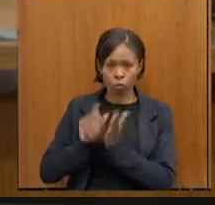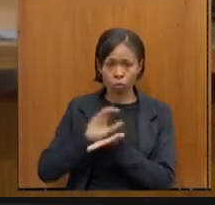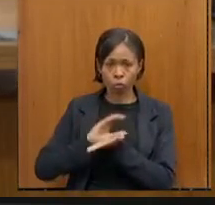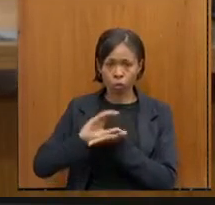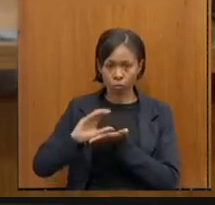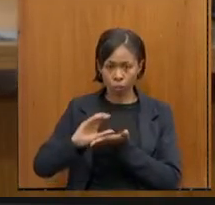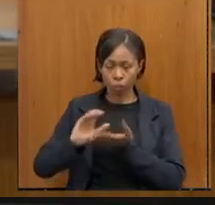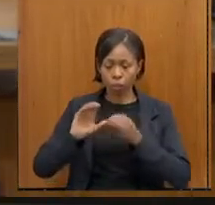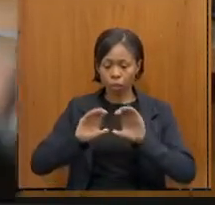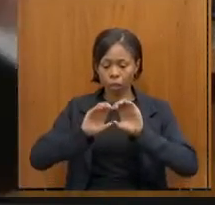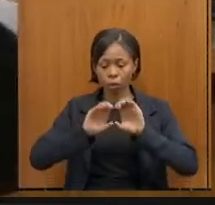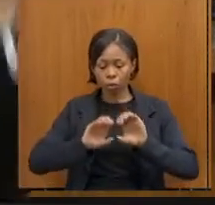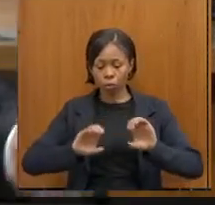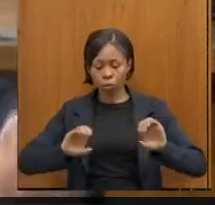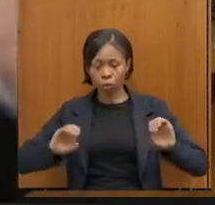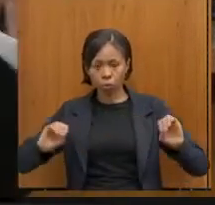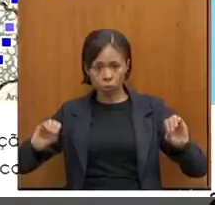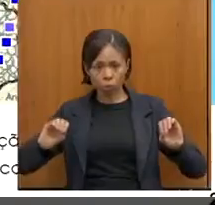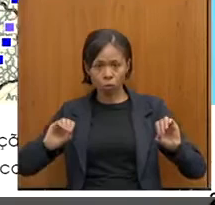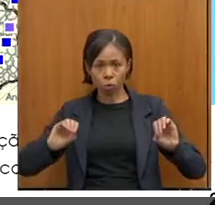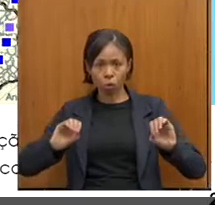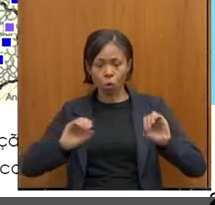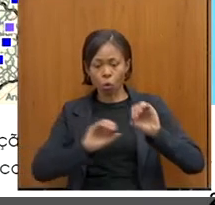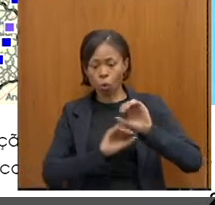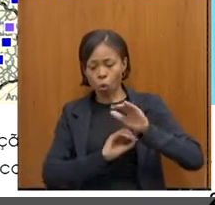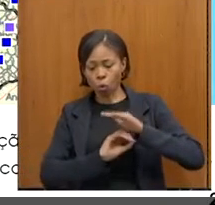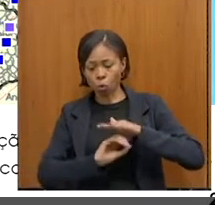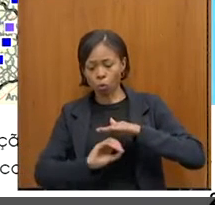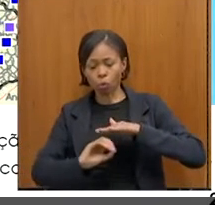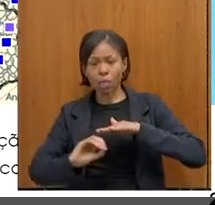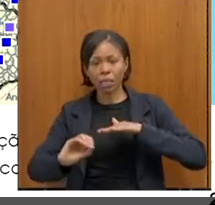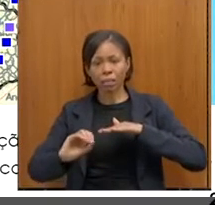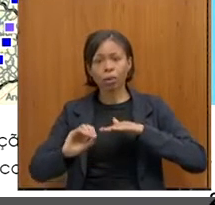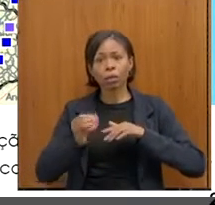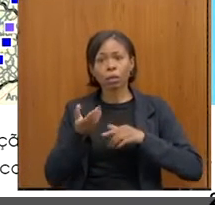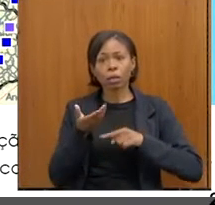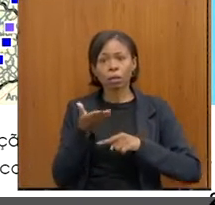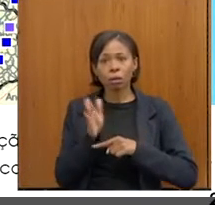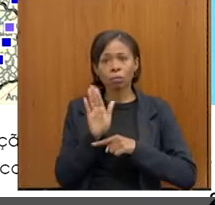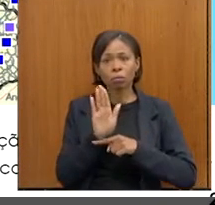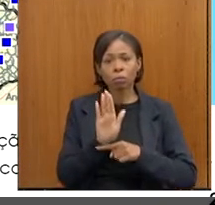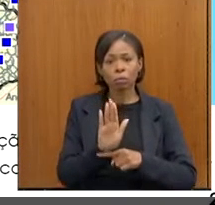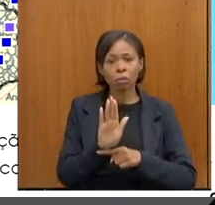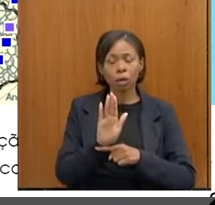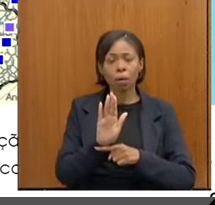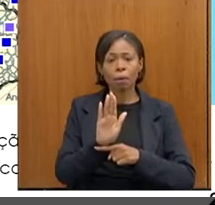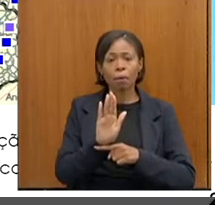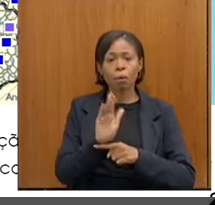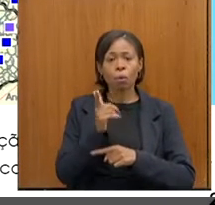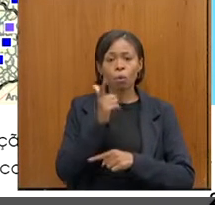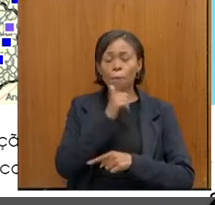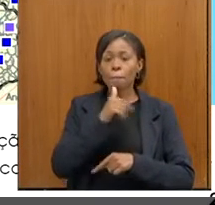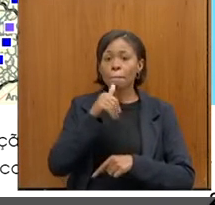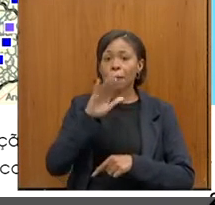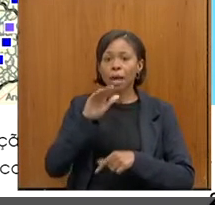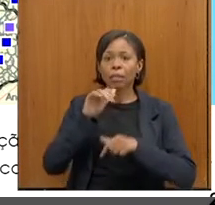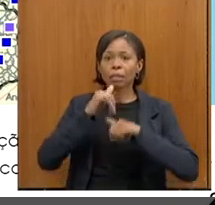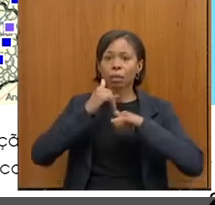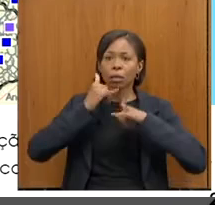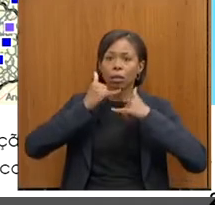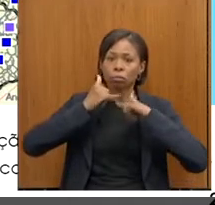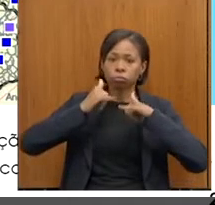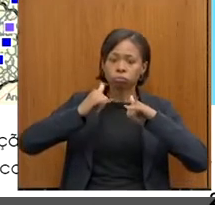subestações né que é o que de fato vai garantir mais capacidade de Distribuição